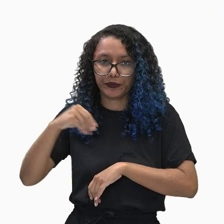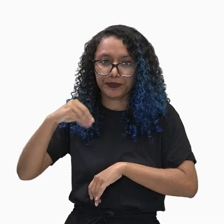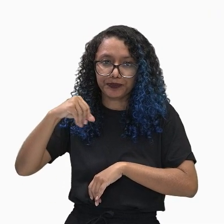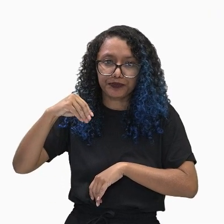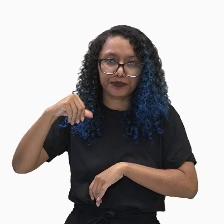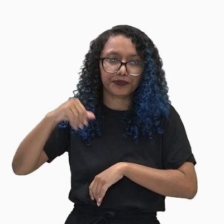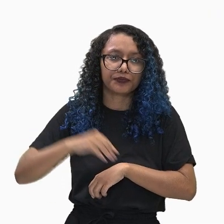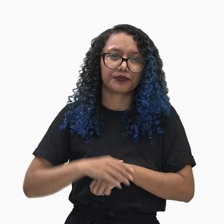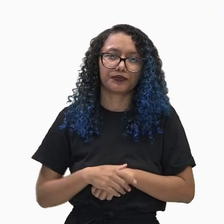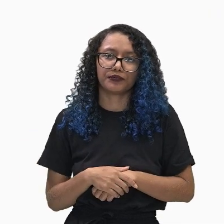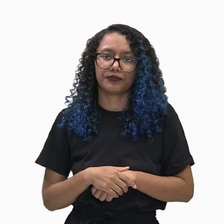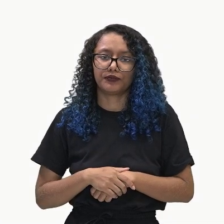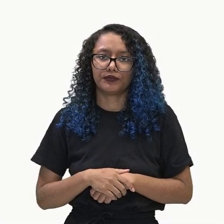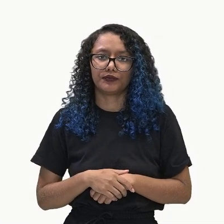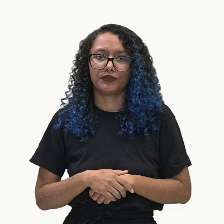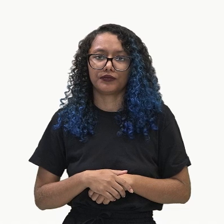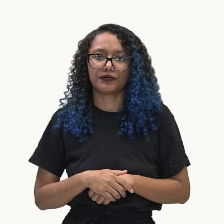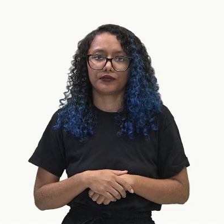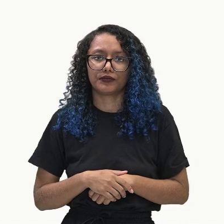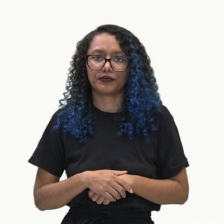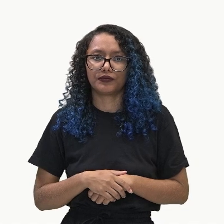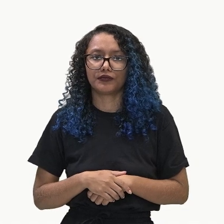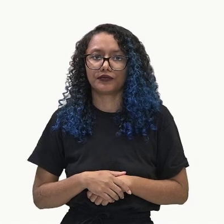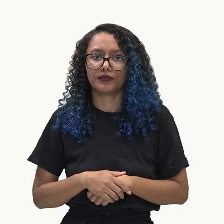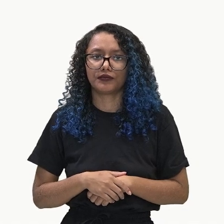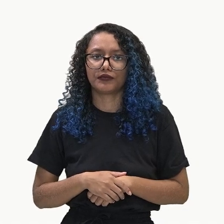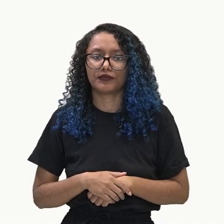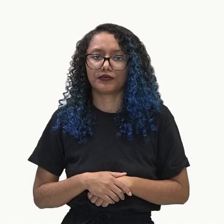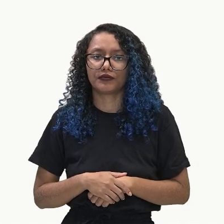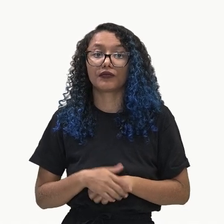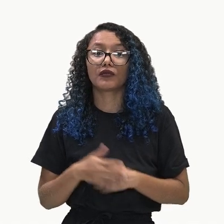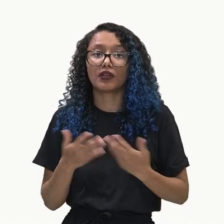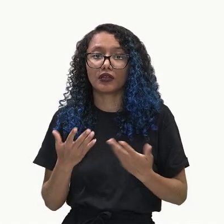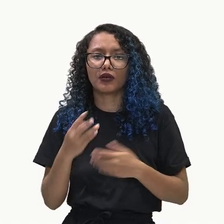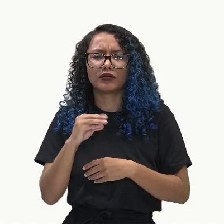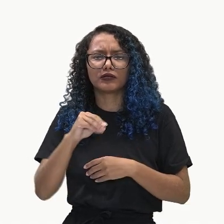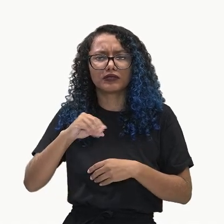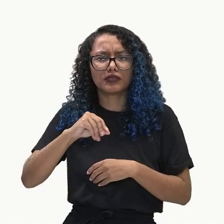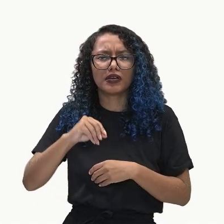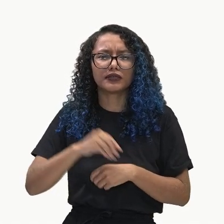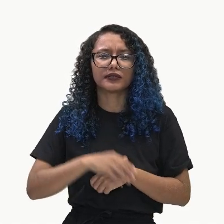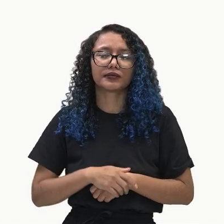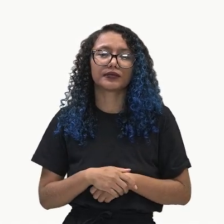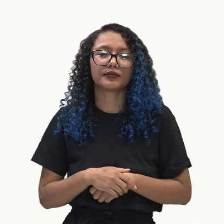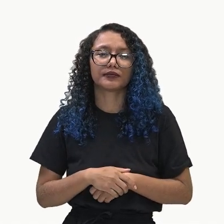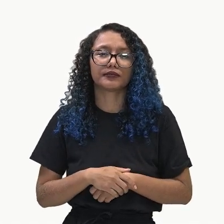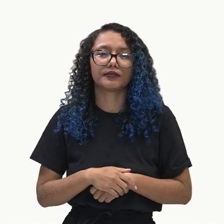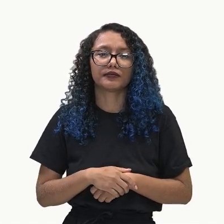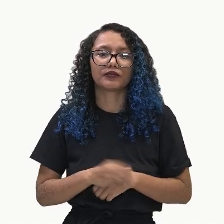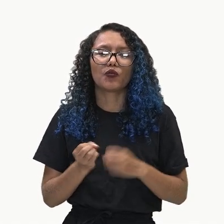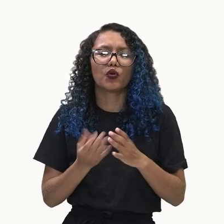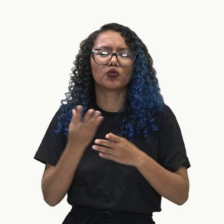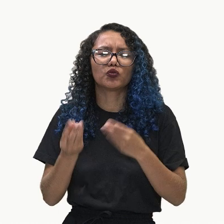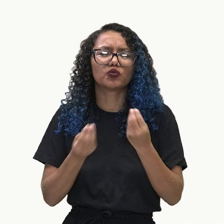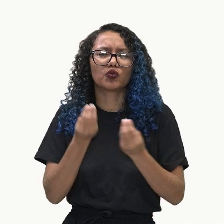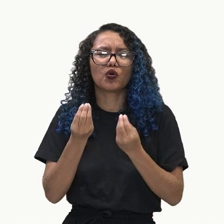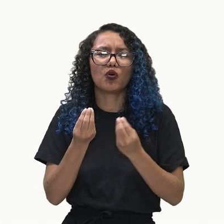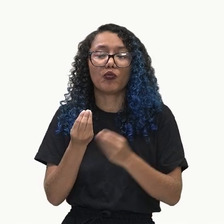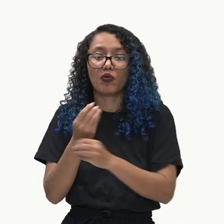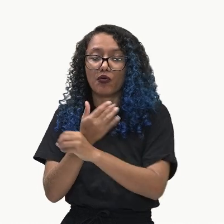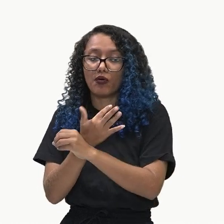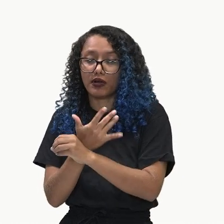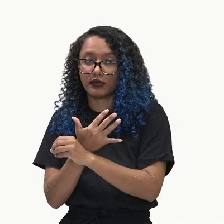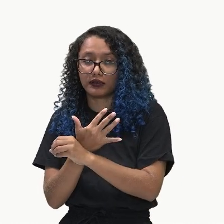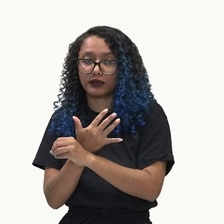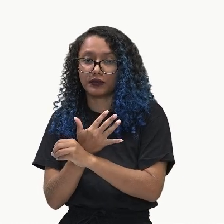aqui. Os sais são compostos produzidos a partir de uma reação de um